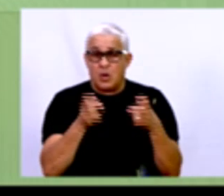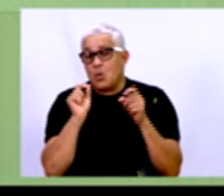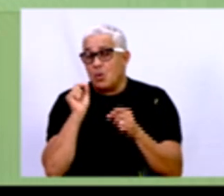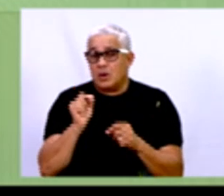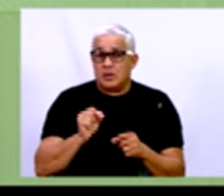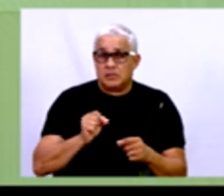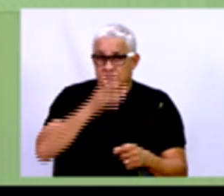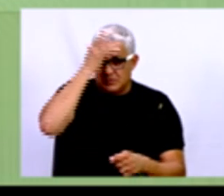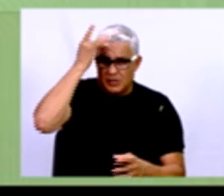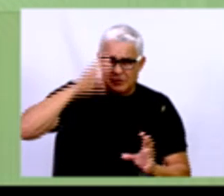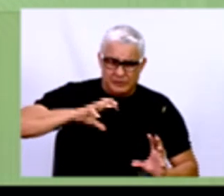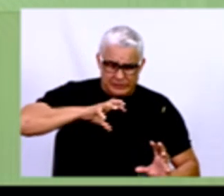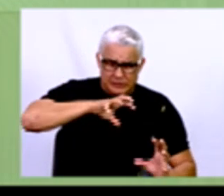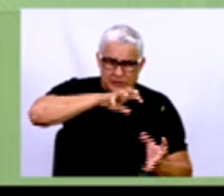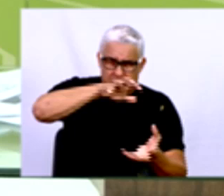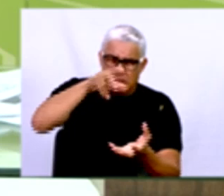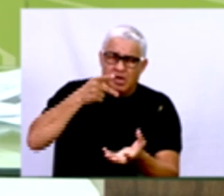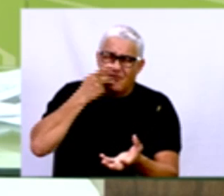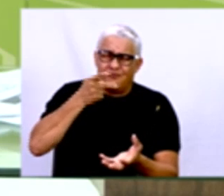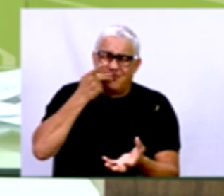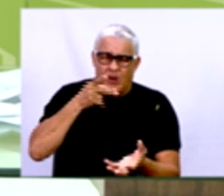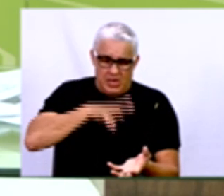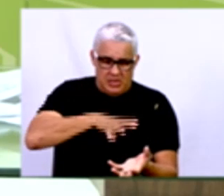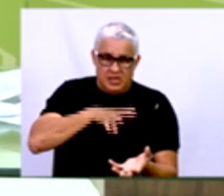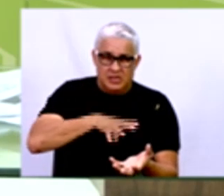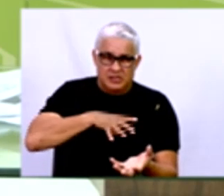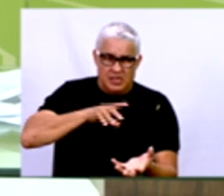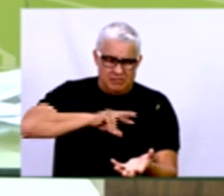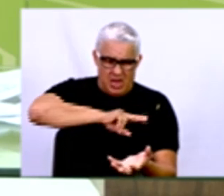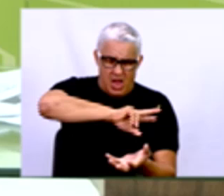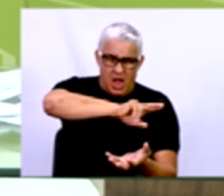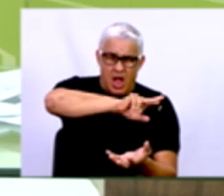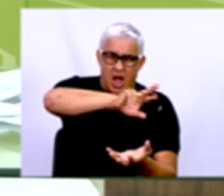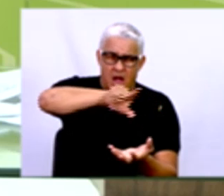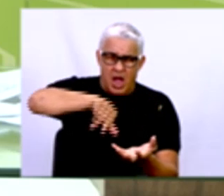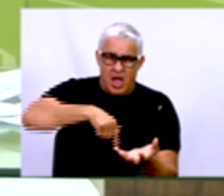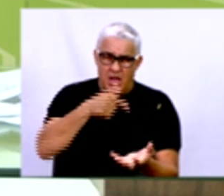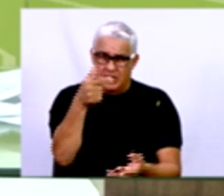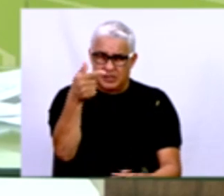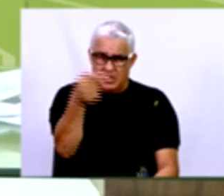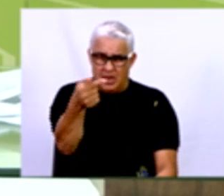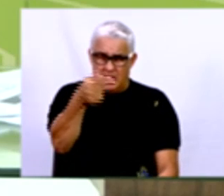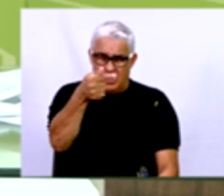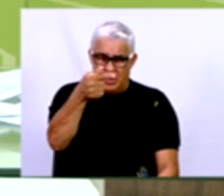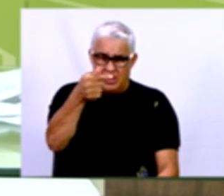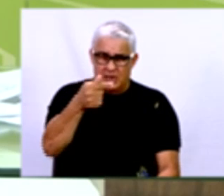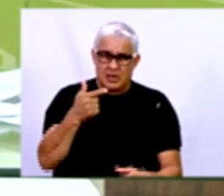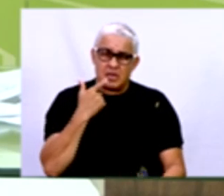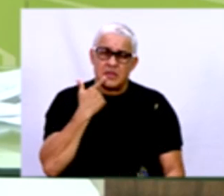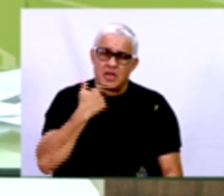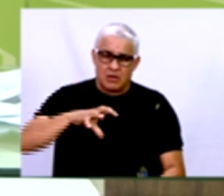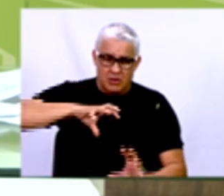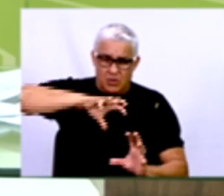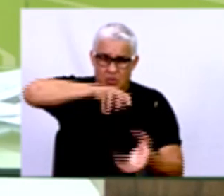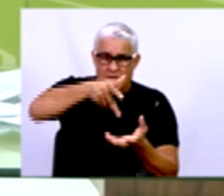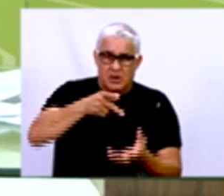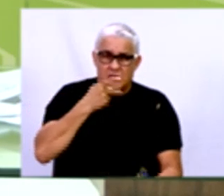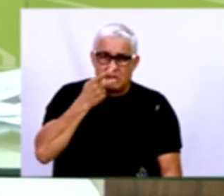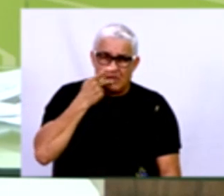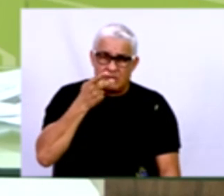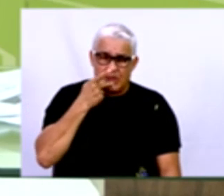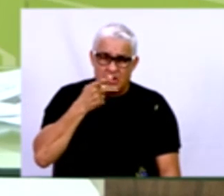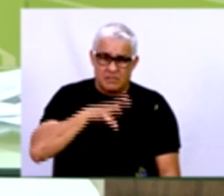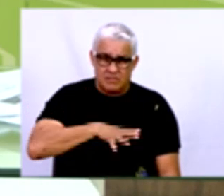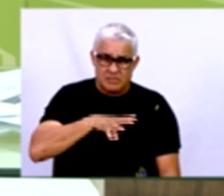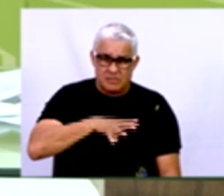quantas pessoas no mundo falam o português, né? Nós somos a 7ª língua no mundo, mais